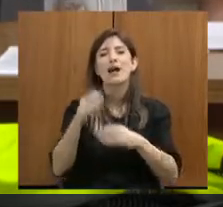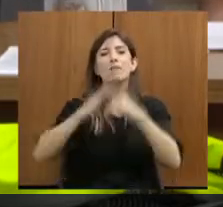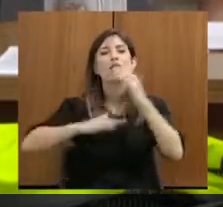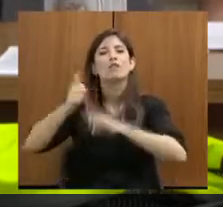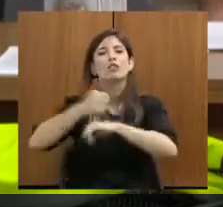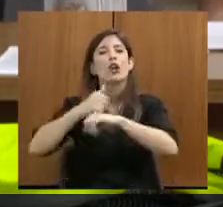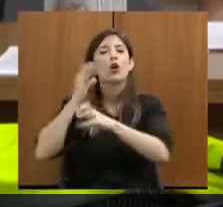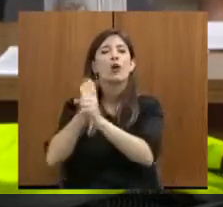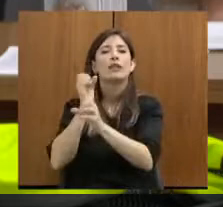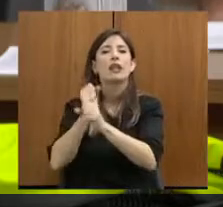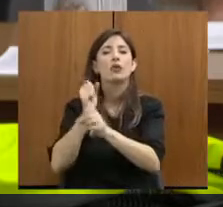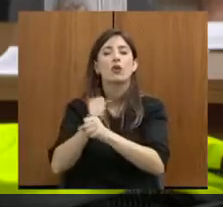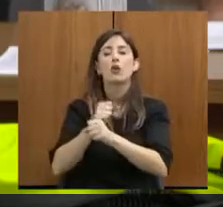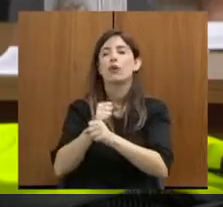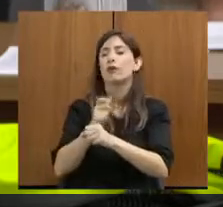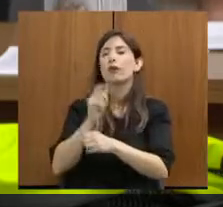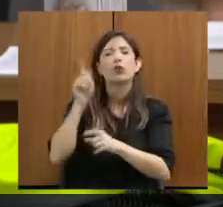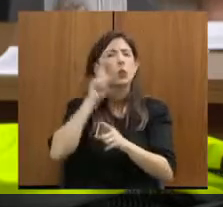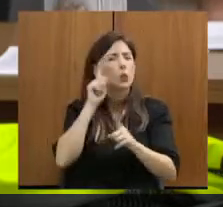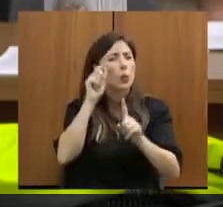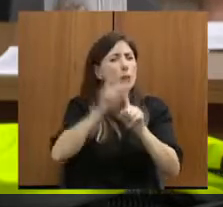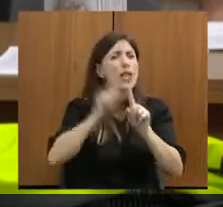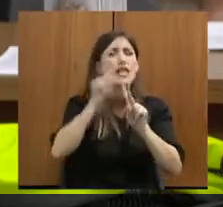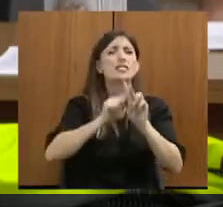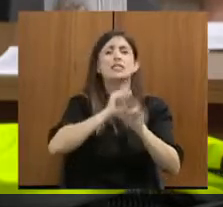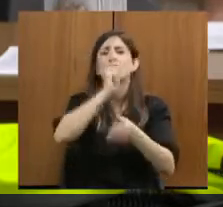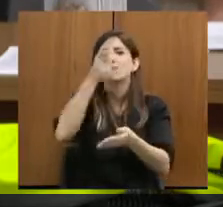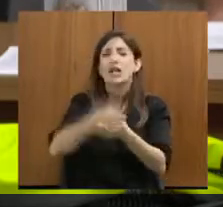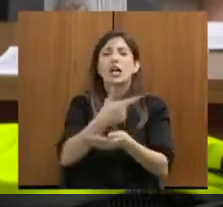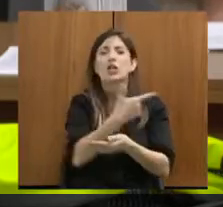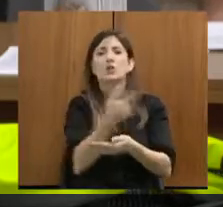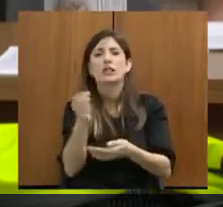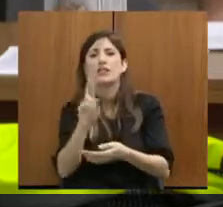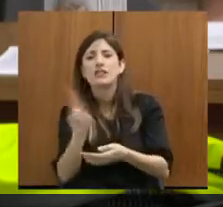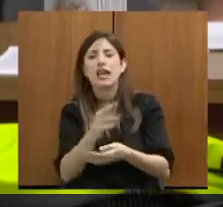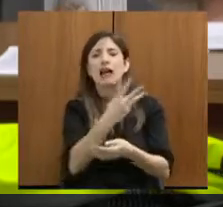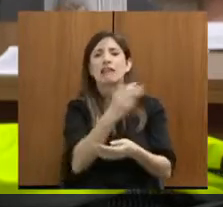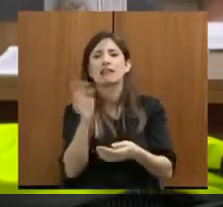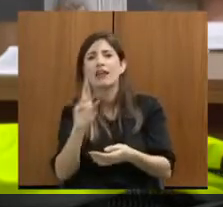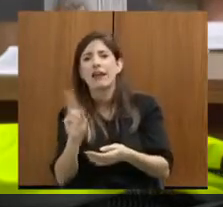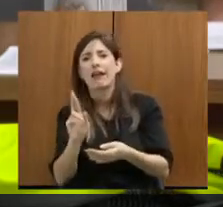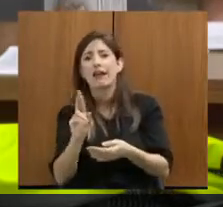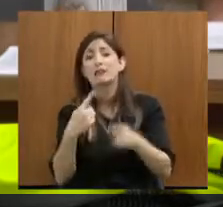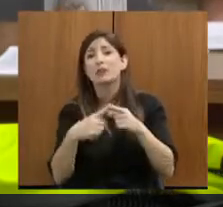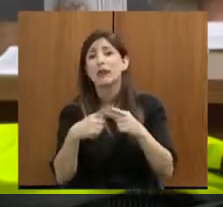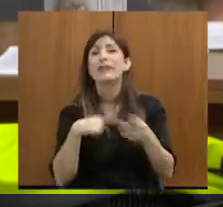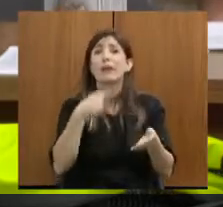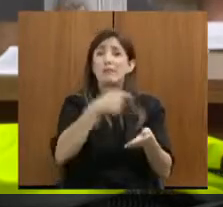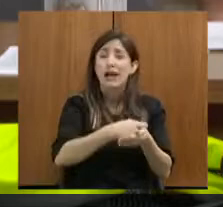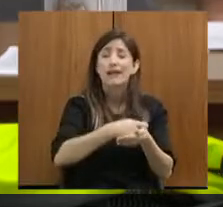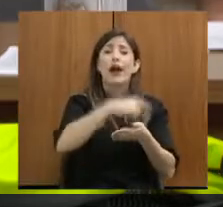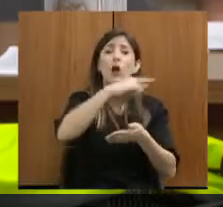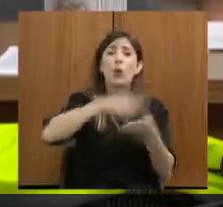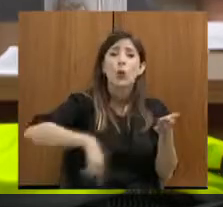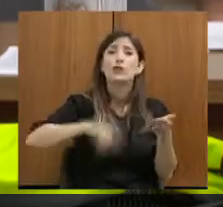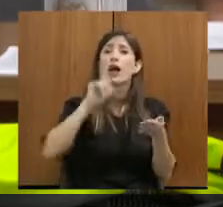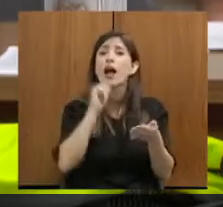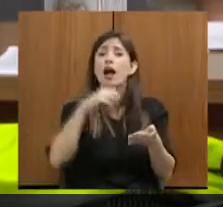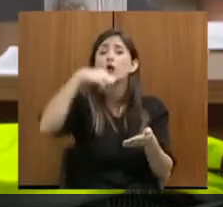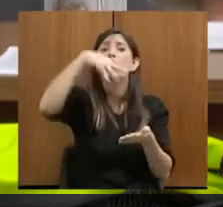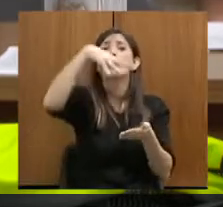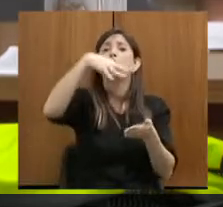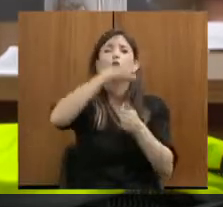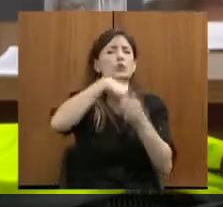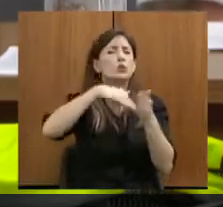todo mês 130/150 que for entendeu Já tem água já tem luz já tem as despesas da casa então isso é uma grande